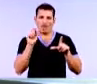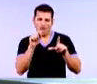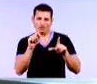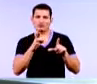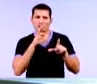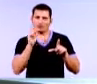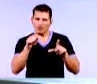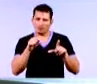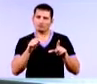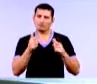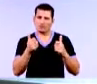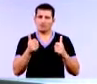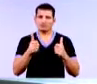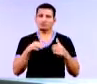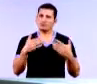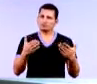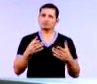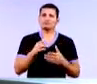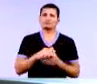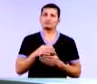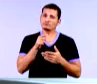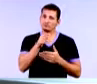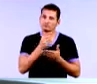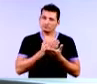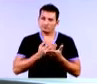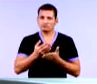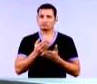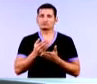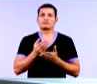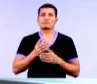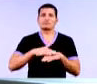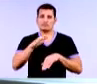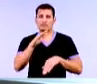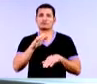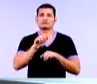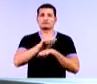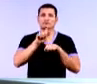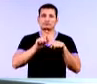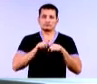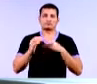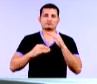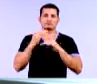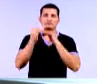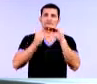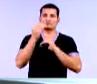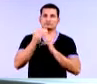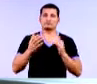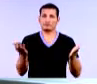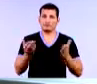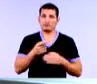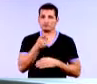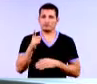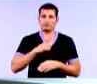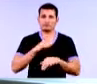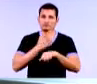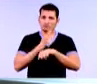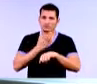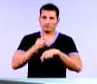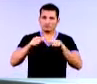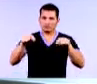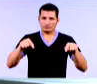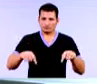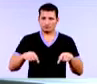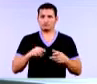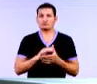queria? Beleza, então a partir daí você pode dar sequência em novos algoritmos. Agora, vocês vão ter uma atividade em sala. Essa